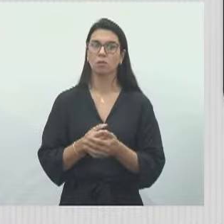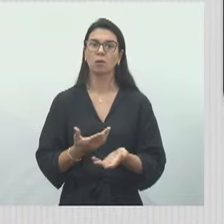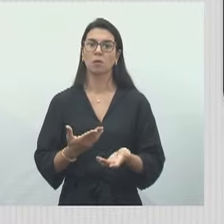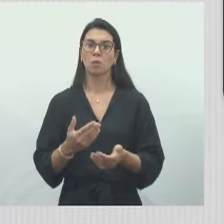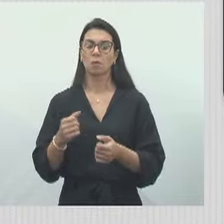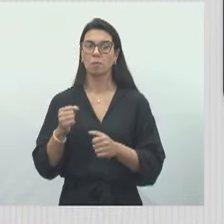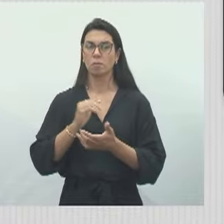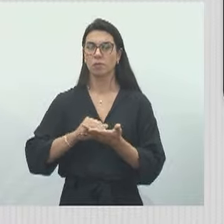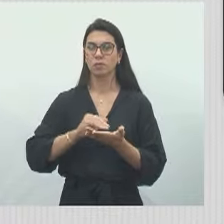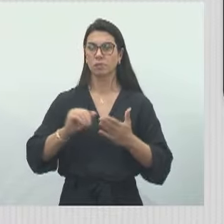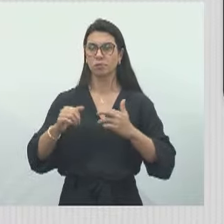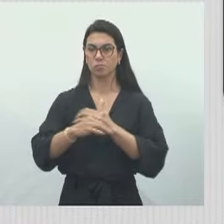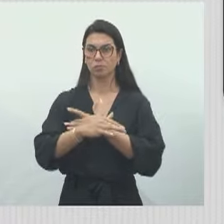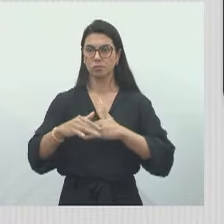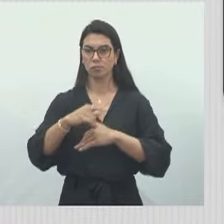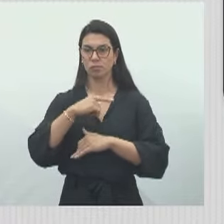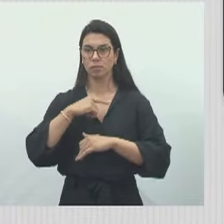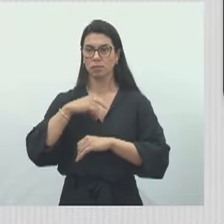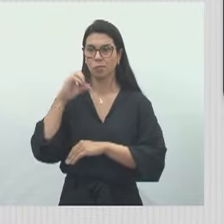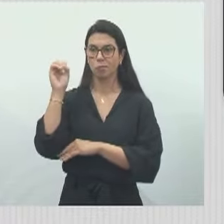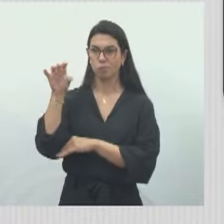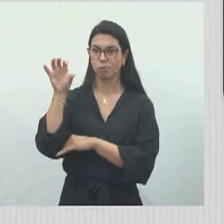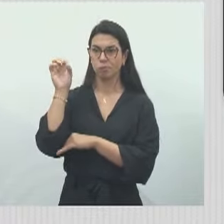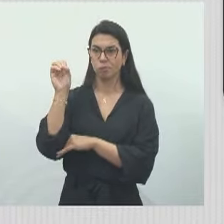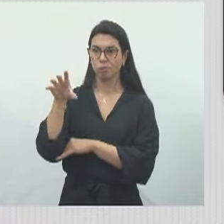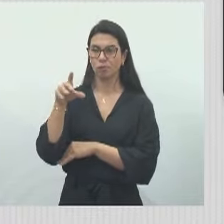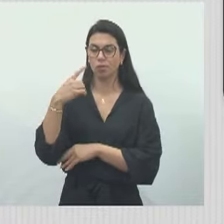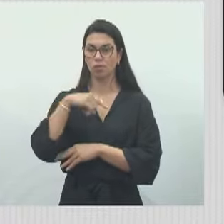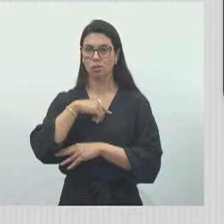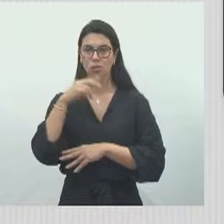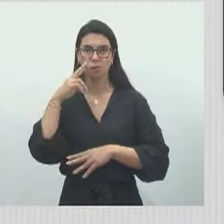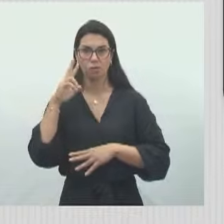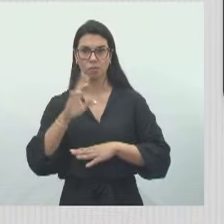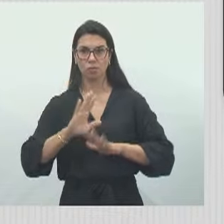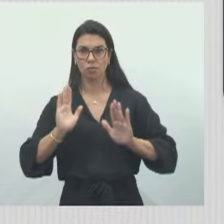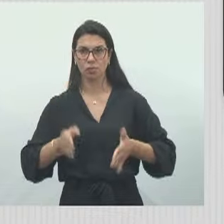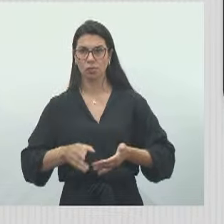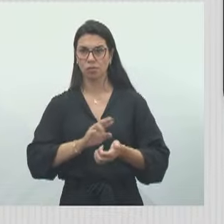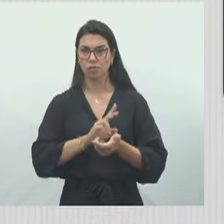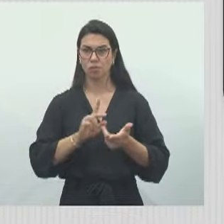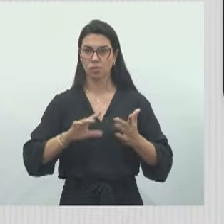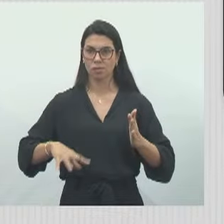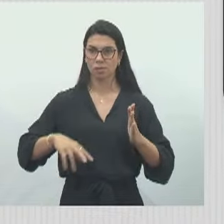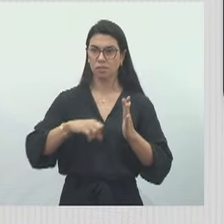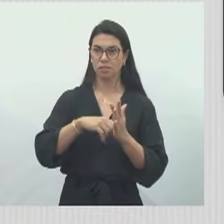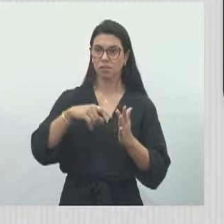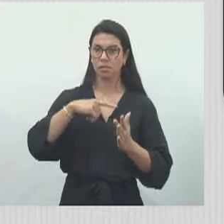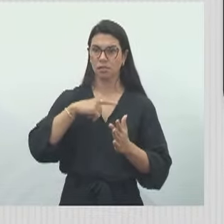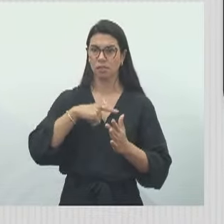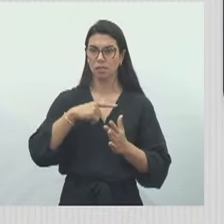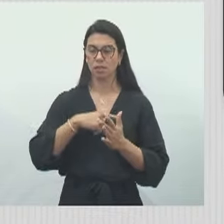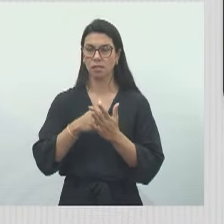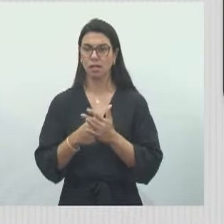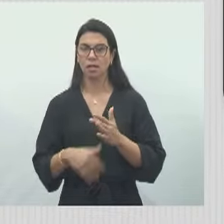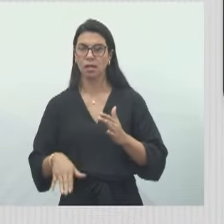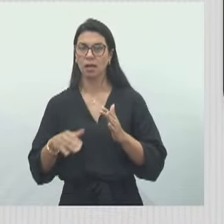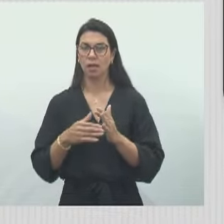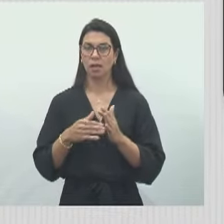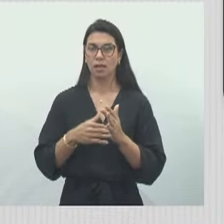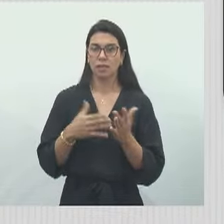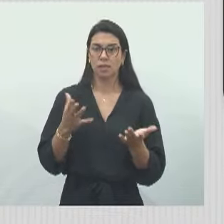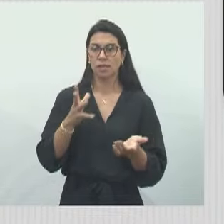semáforo aqui. Aqui a gente já presenciou vários acidentes, as pessoas aqui no Parque do Sino reclamam muito a demora que é para entrar